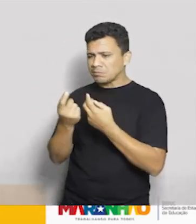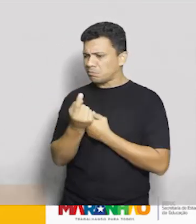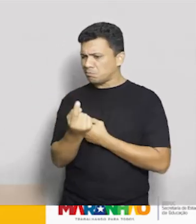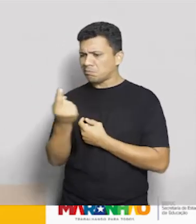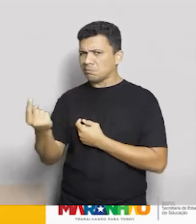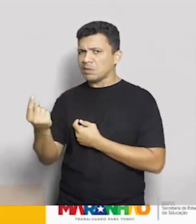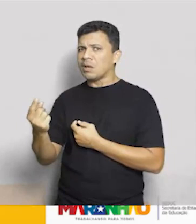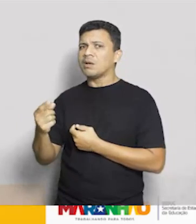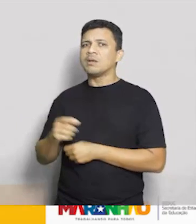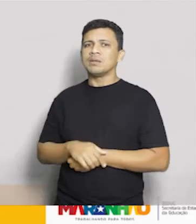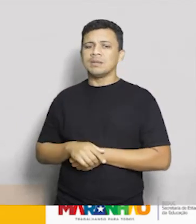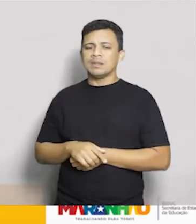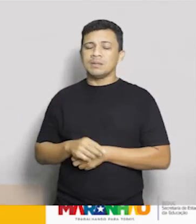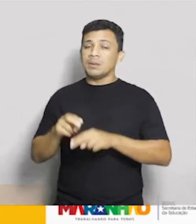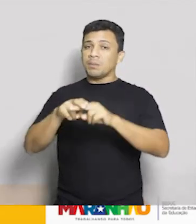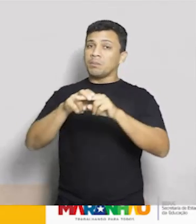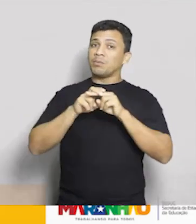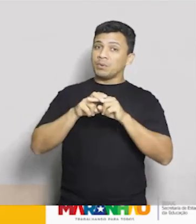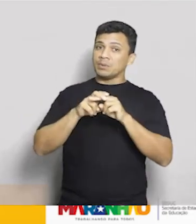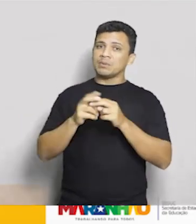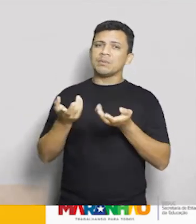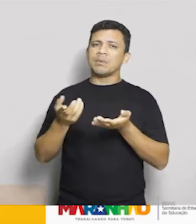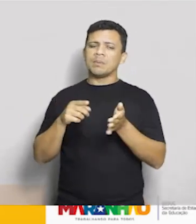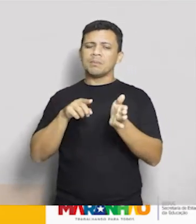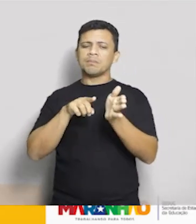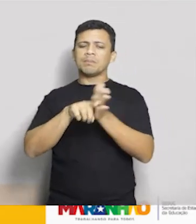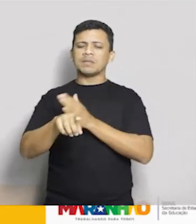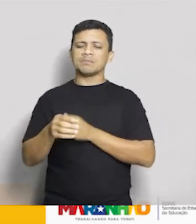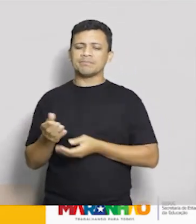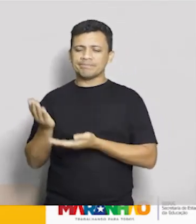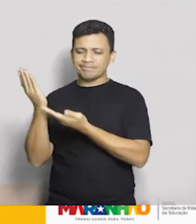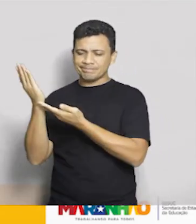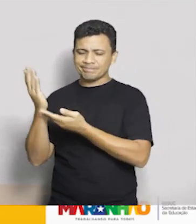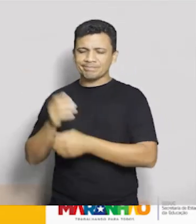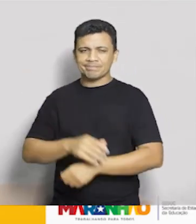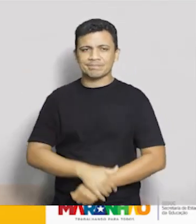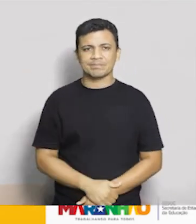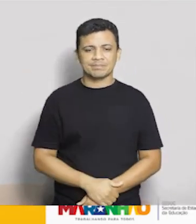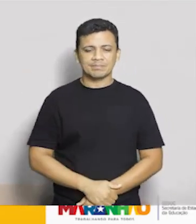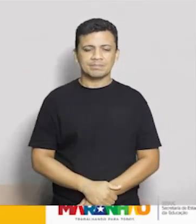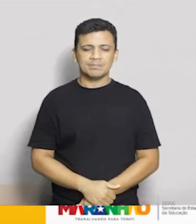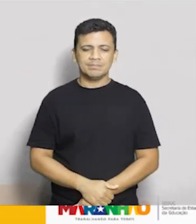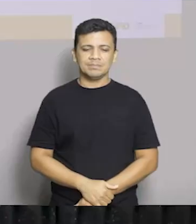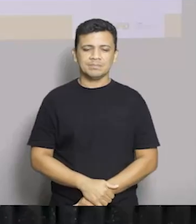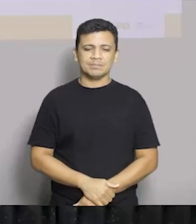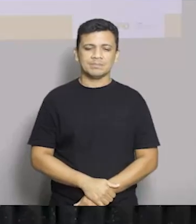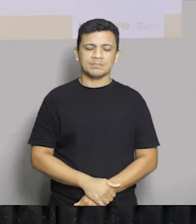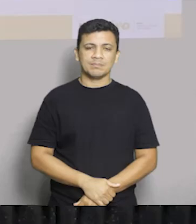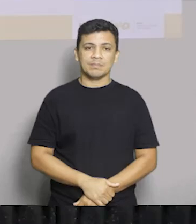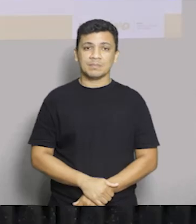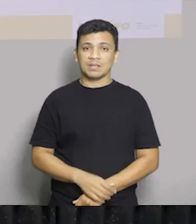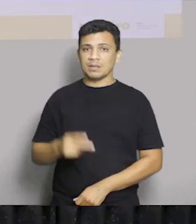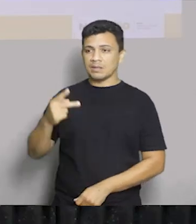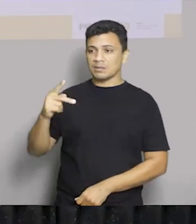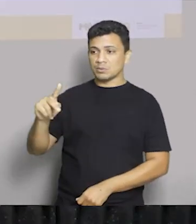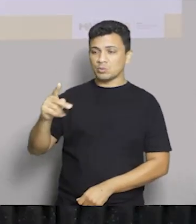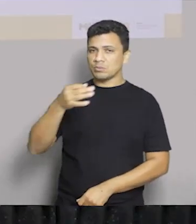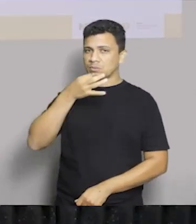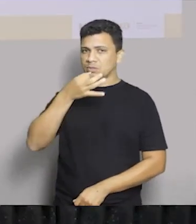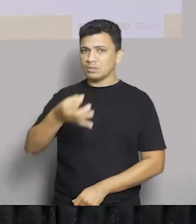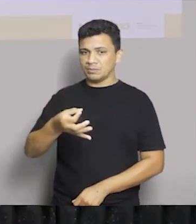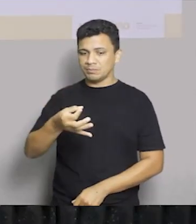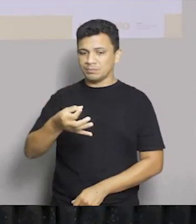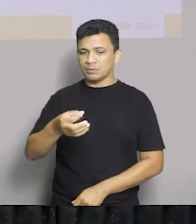a pergunta né que dá início esse fragmento é a seguinte e seria opinião é a sua opinião